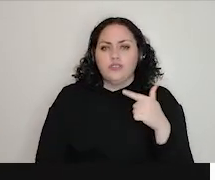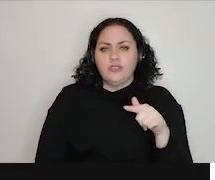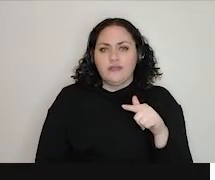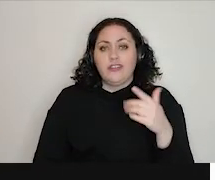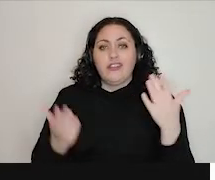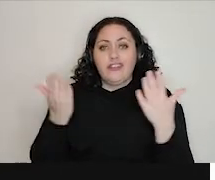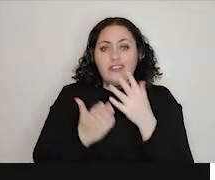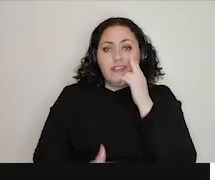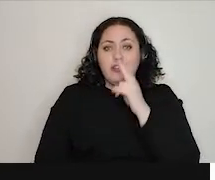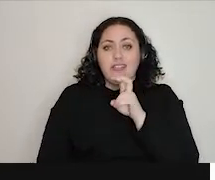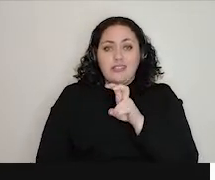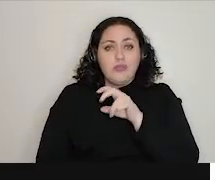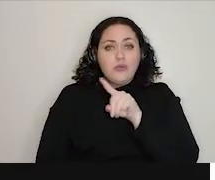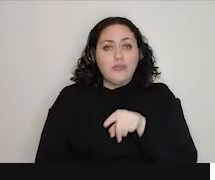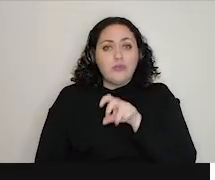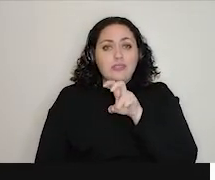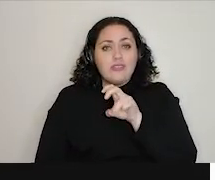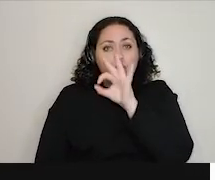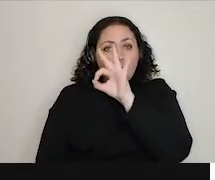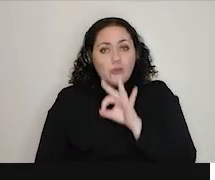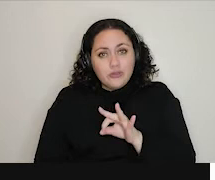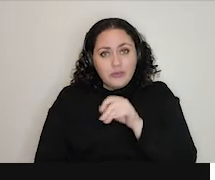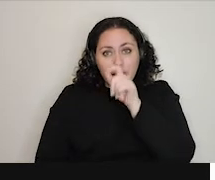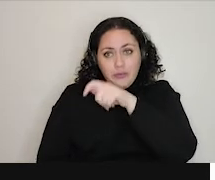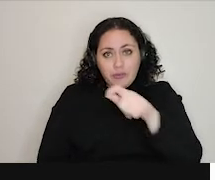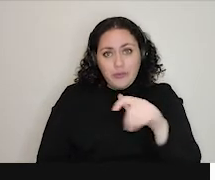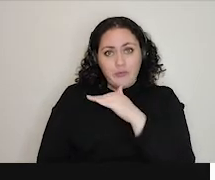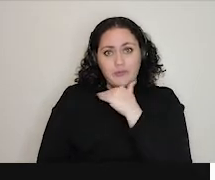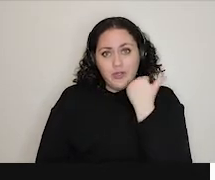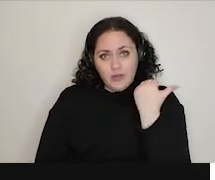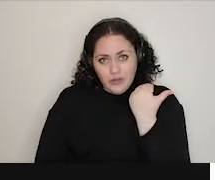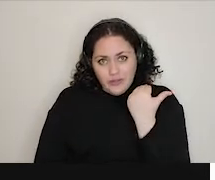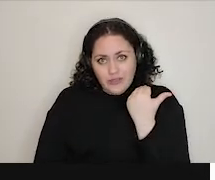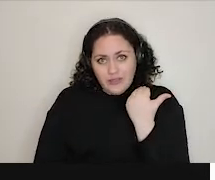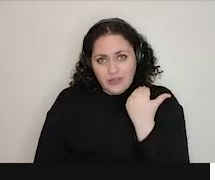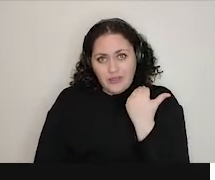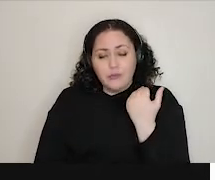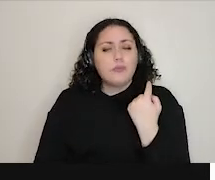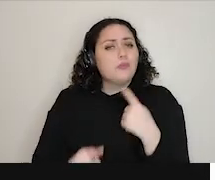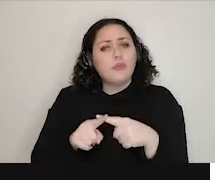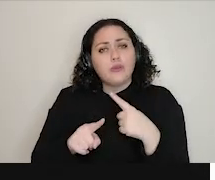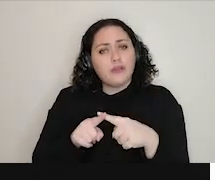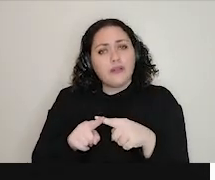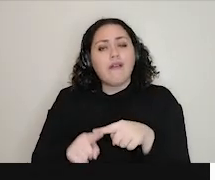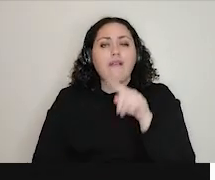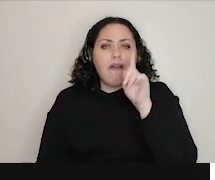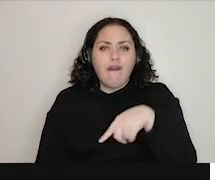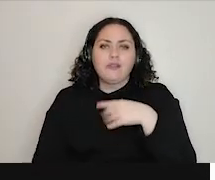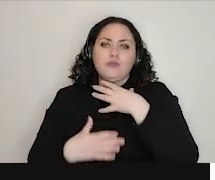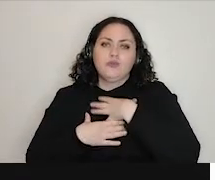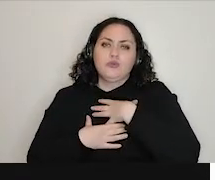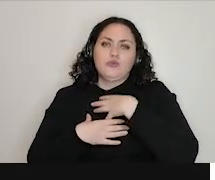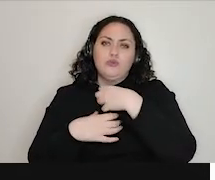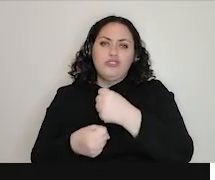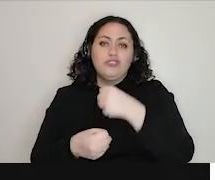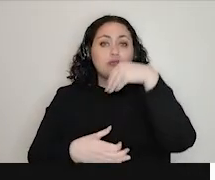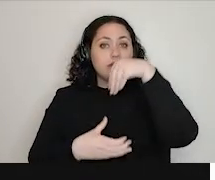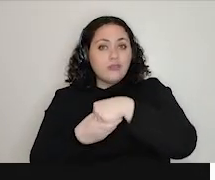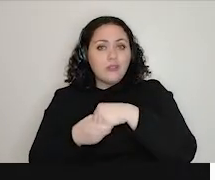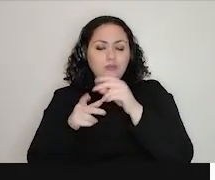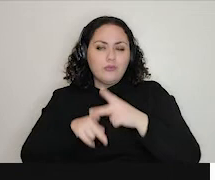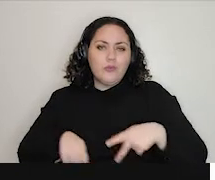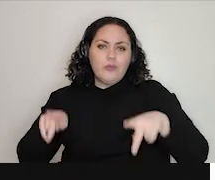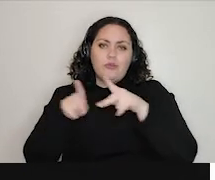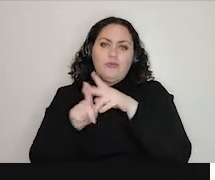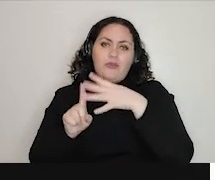que 5,5% desses óbitos, né, foi em função de suicídio na